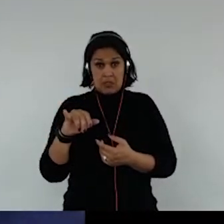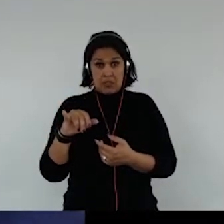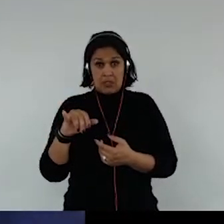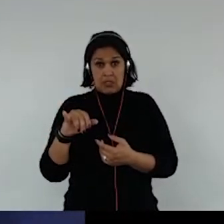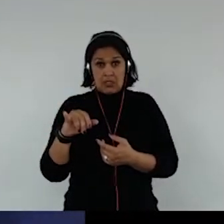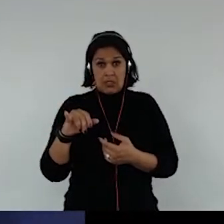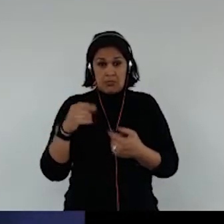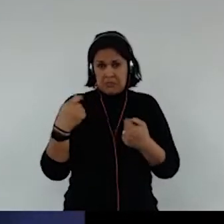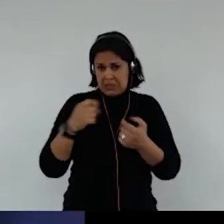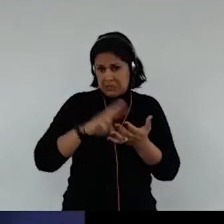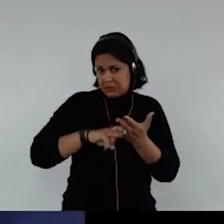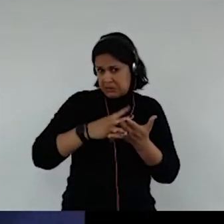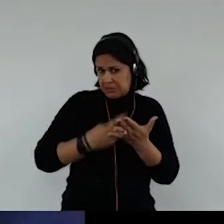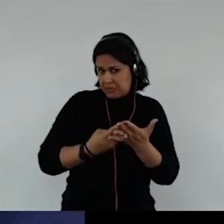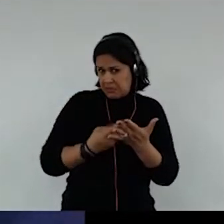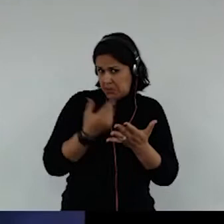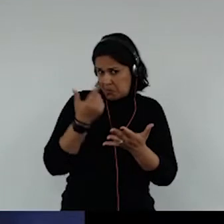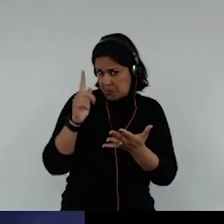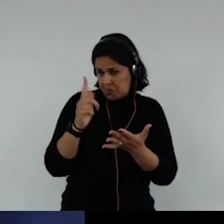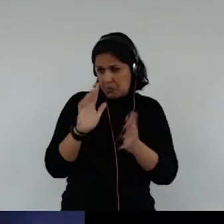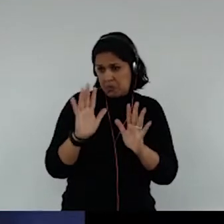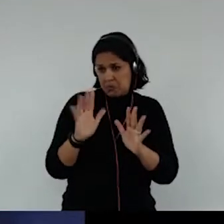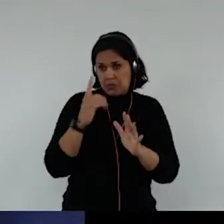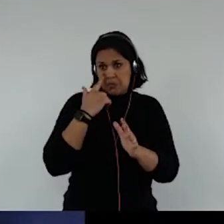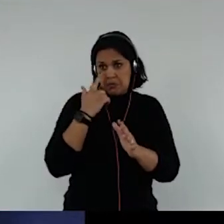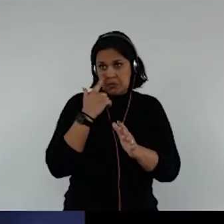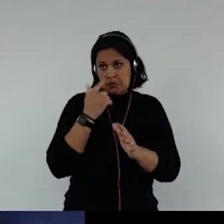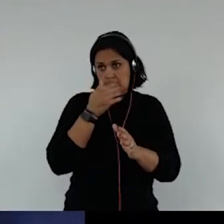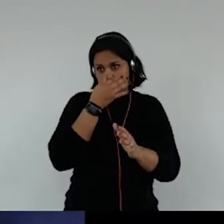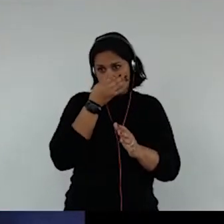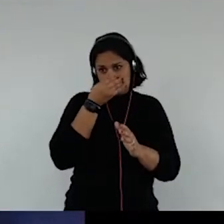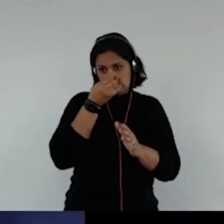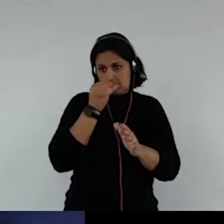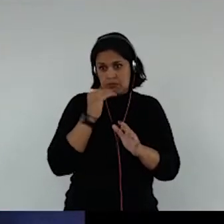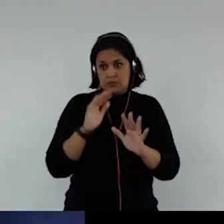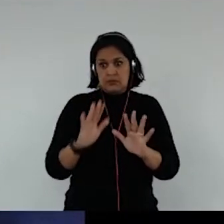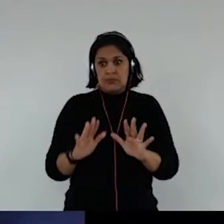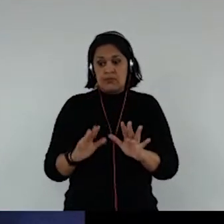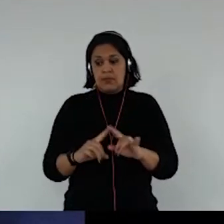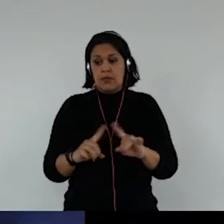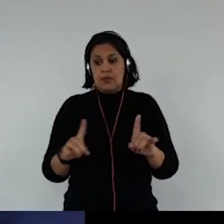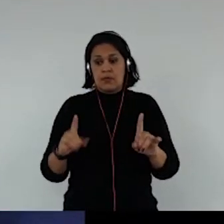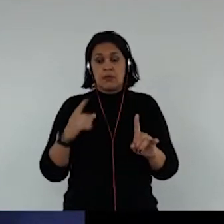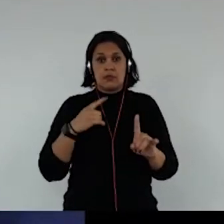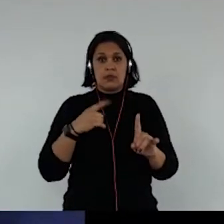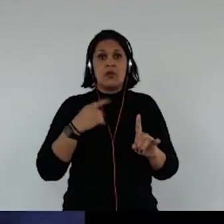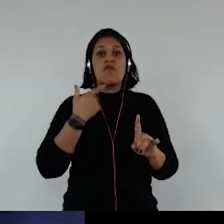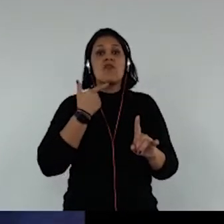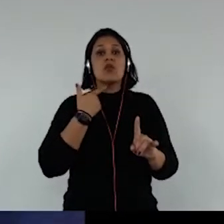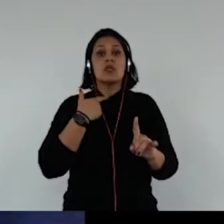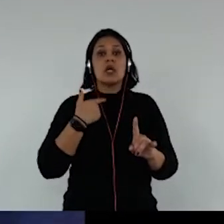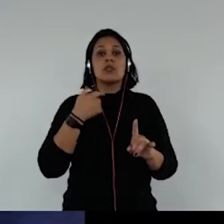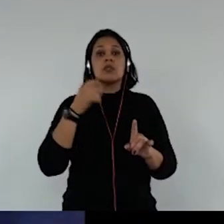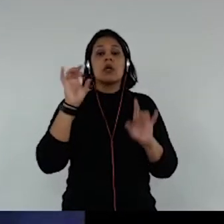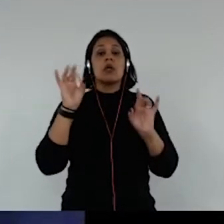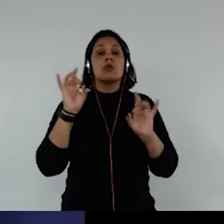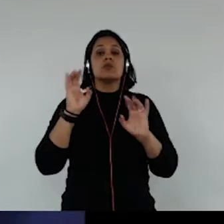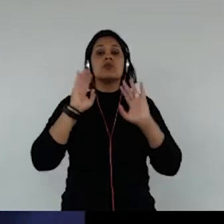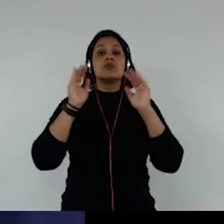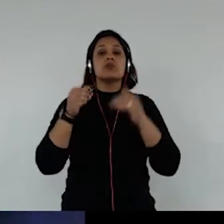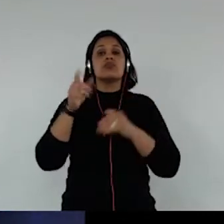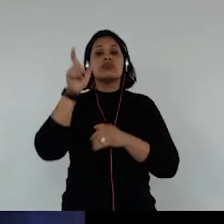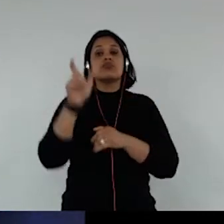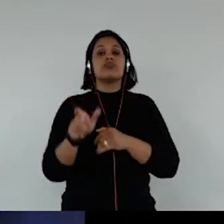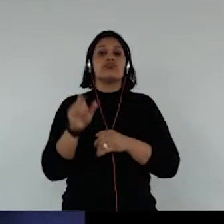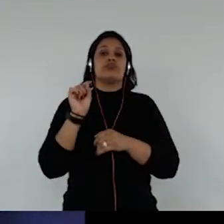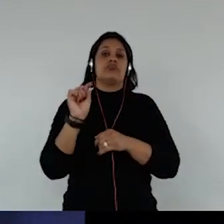uma interpretação mais elástica, está condicionada exclusivamente à vontade de um dos contratantes, logo